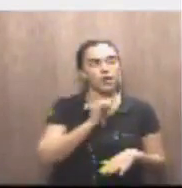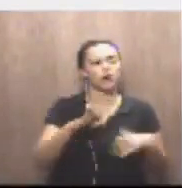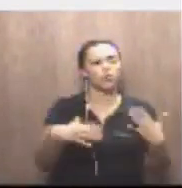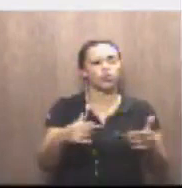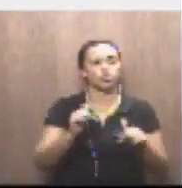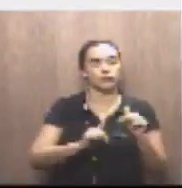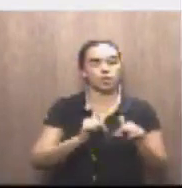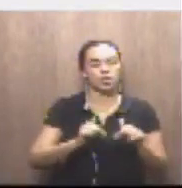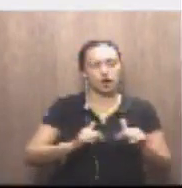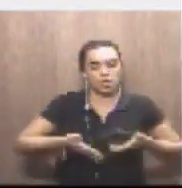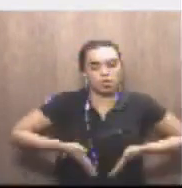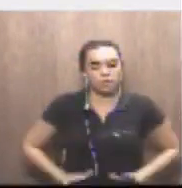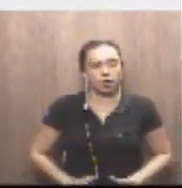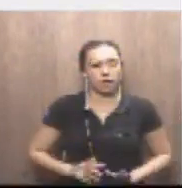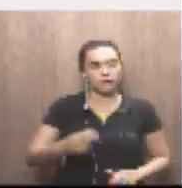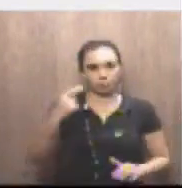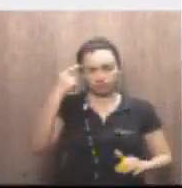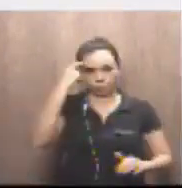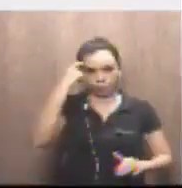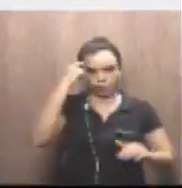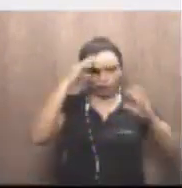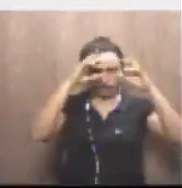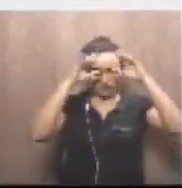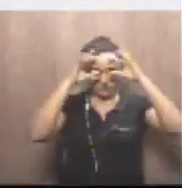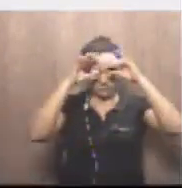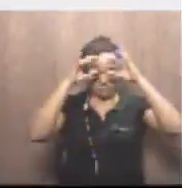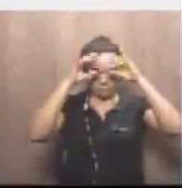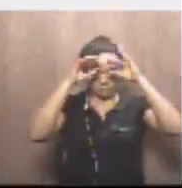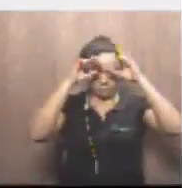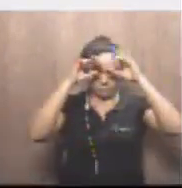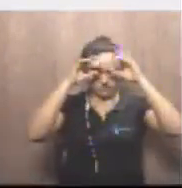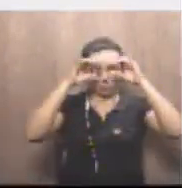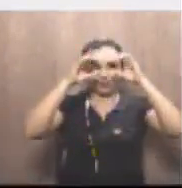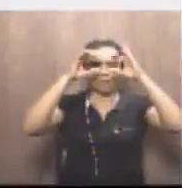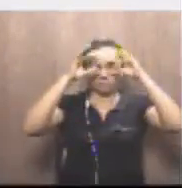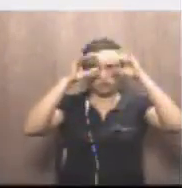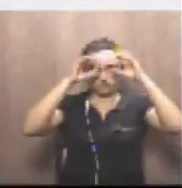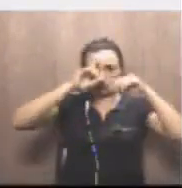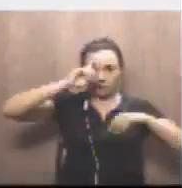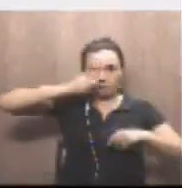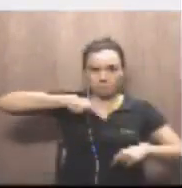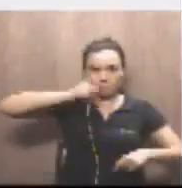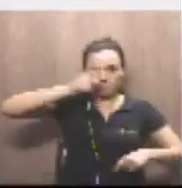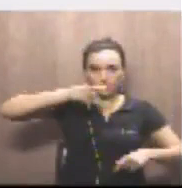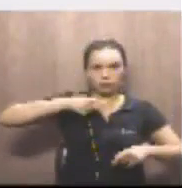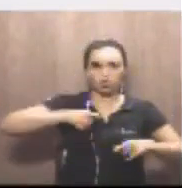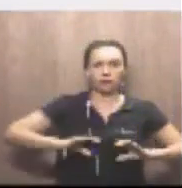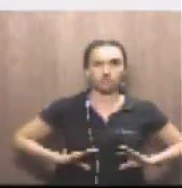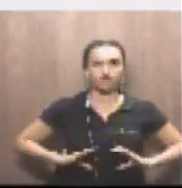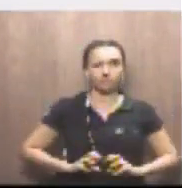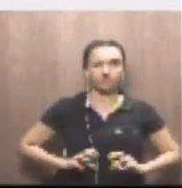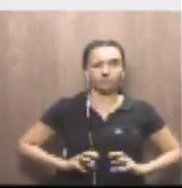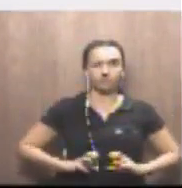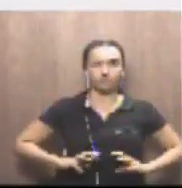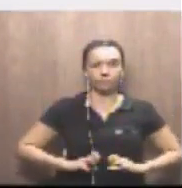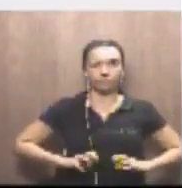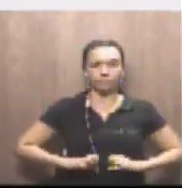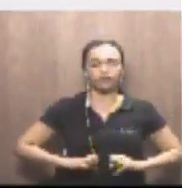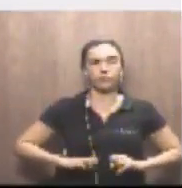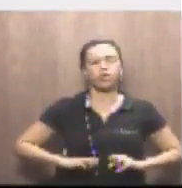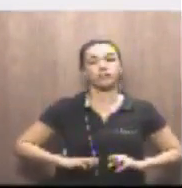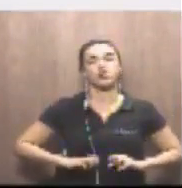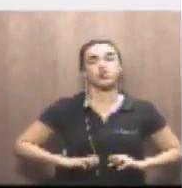parto? O cérebro. É ele que comanda todas as contrações uterinas, a intensidade